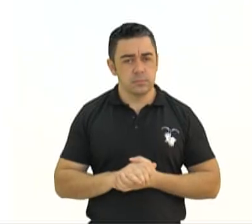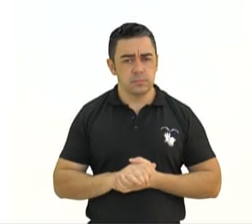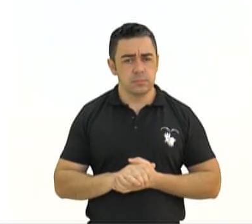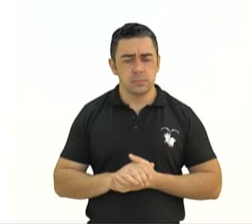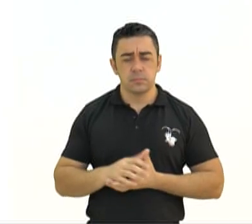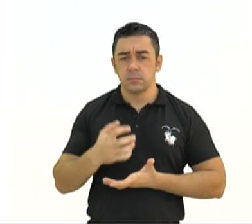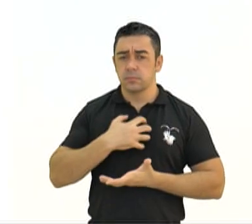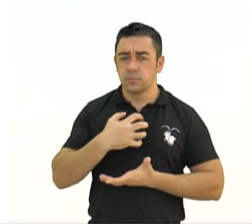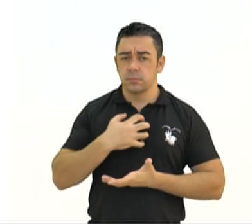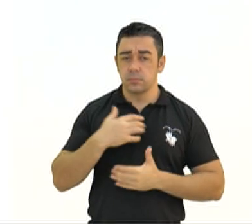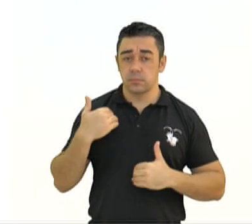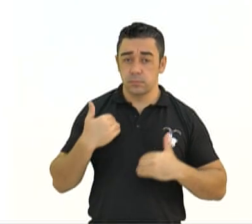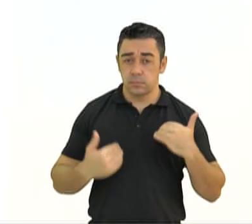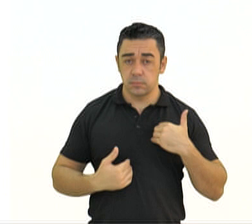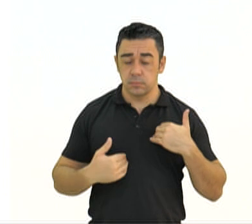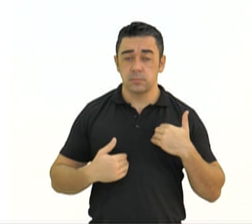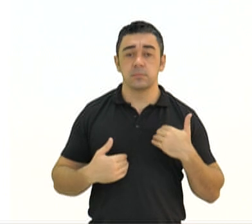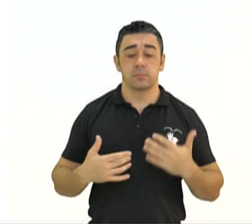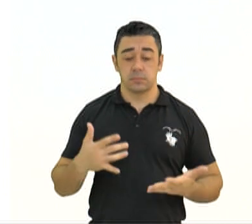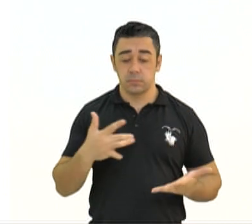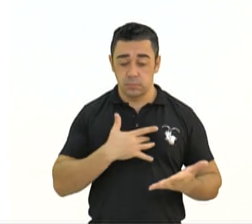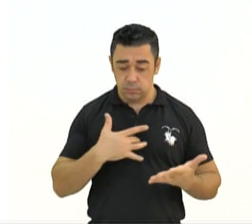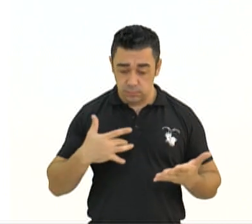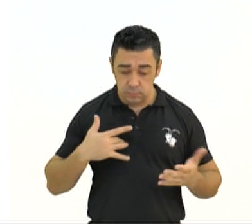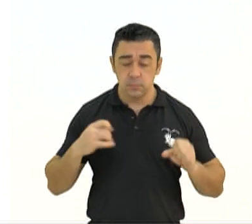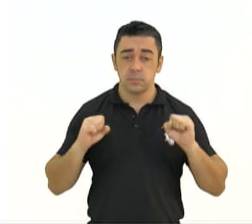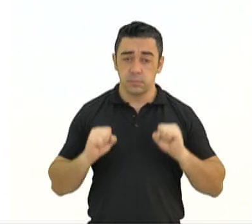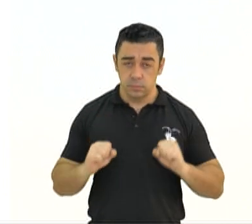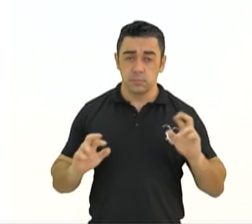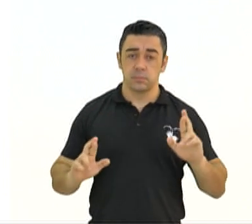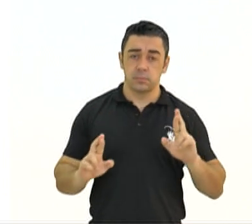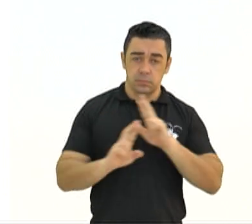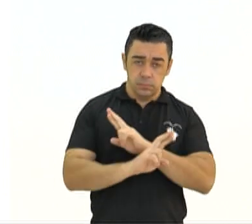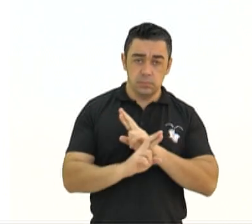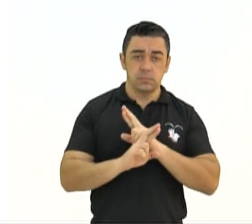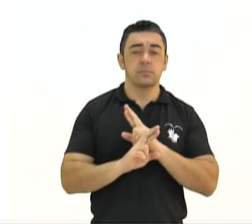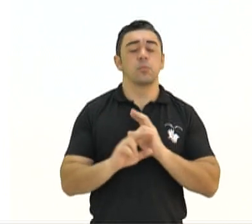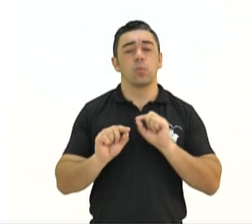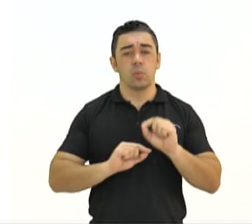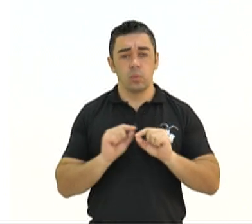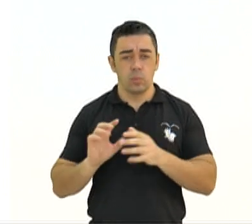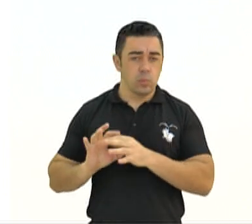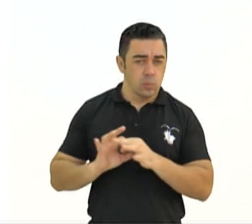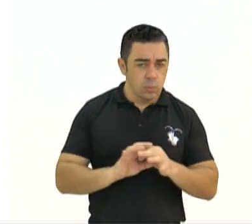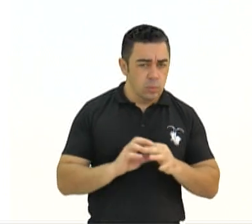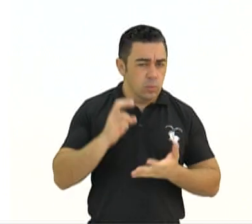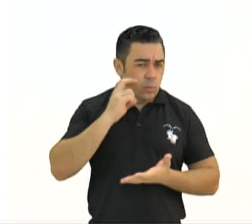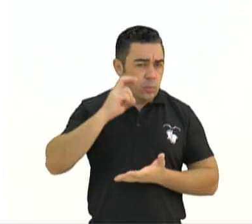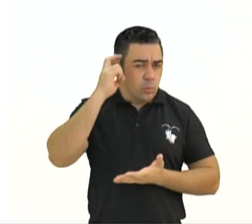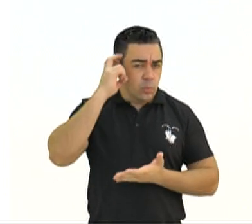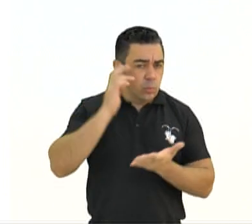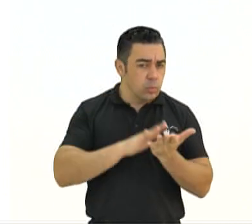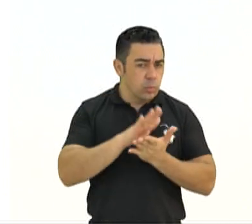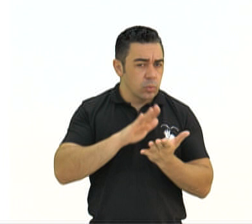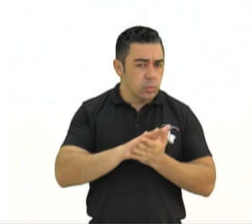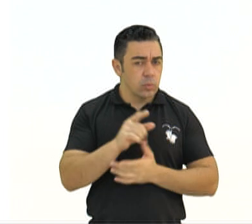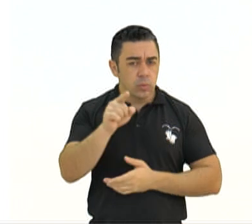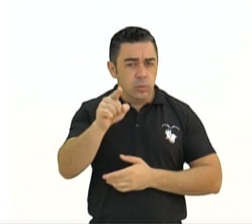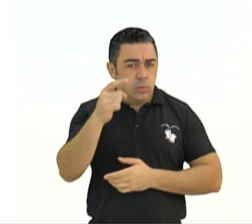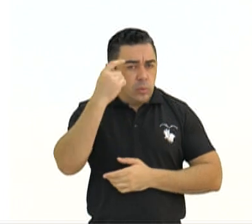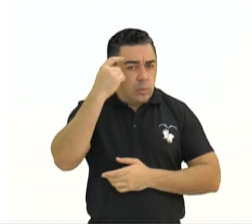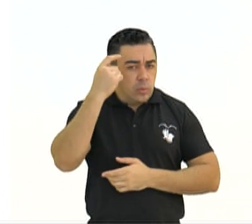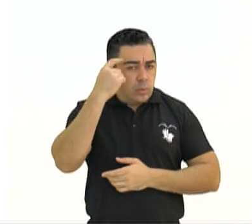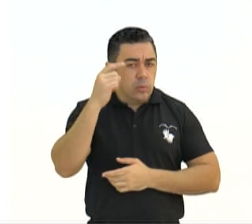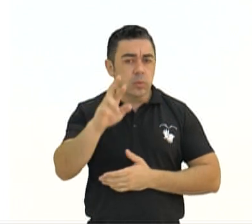que forma o corpo e a saúde podem estar relacionados no contexto da cultura consumista? Então, um tempo para vocês